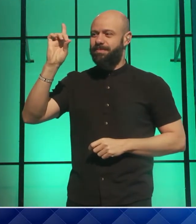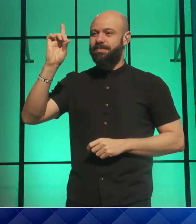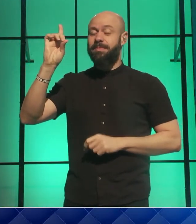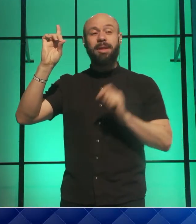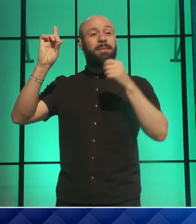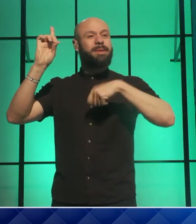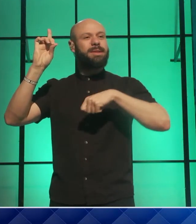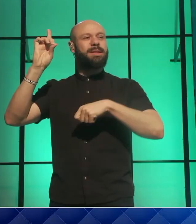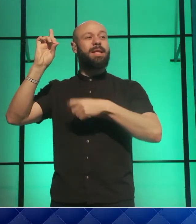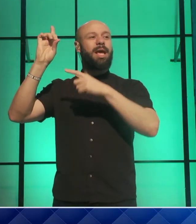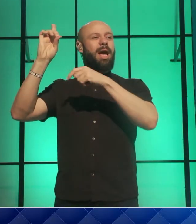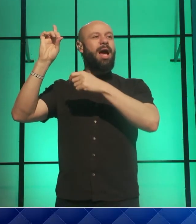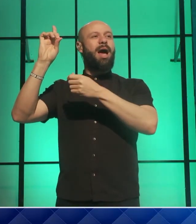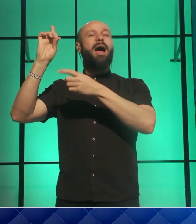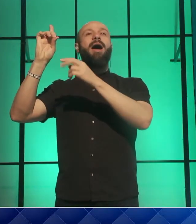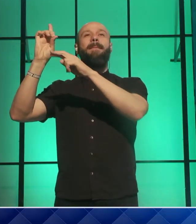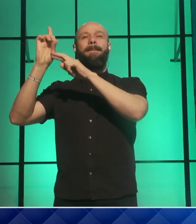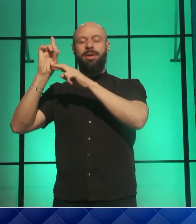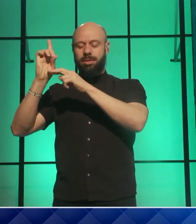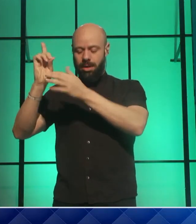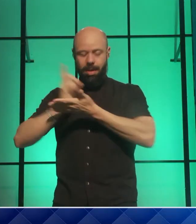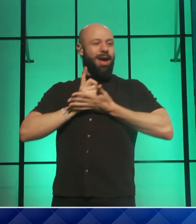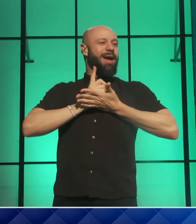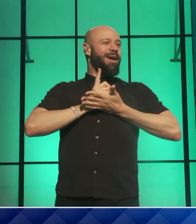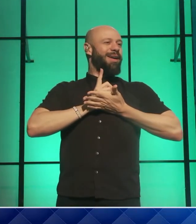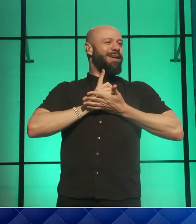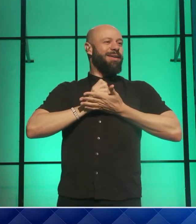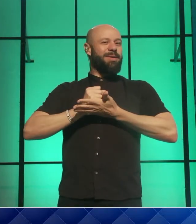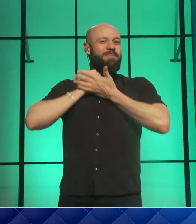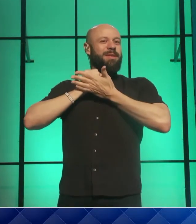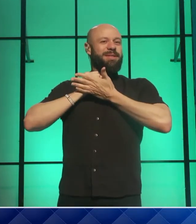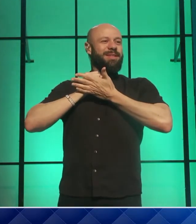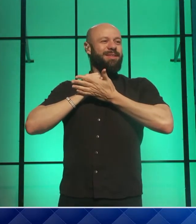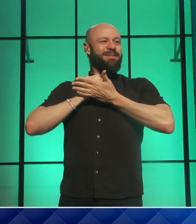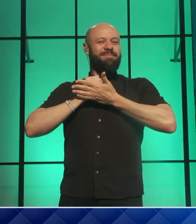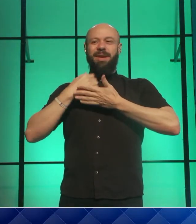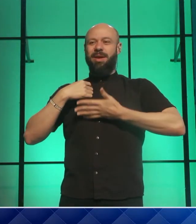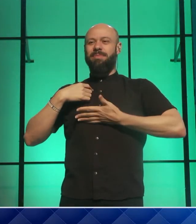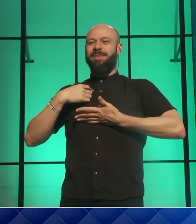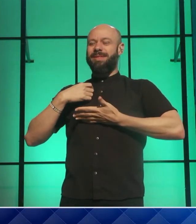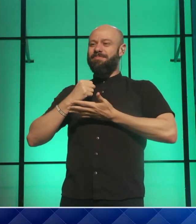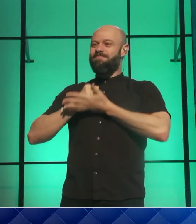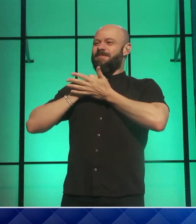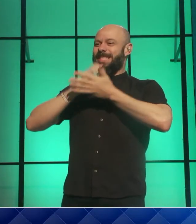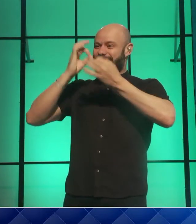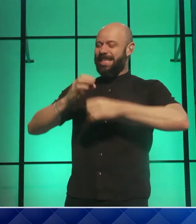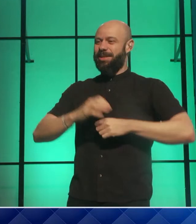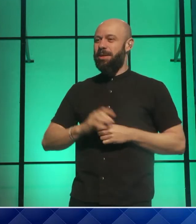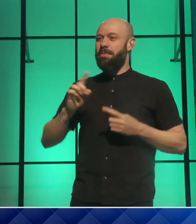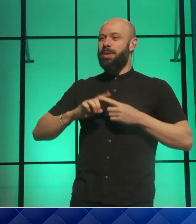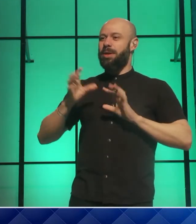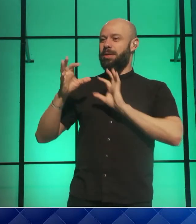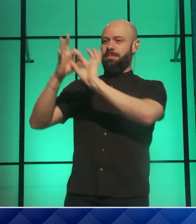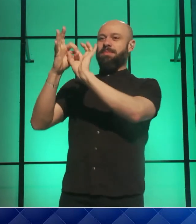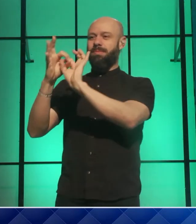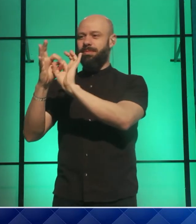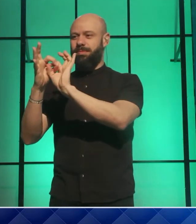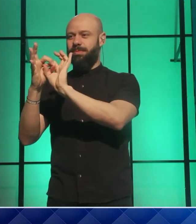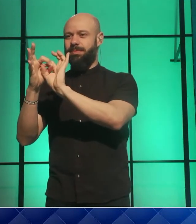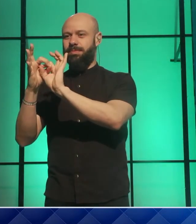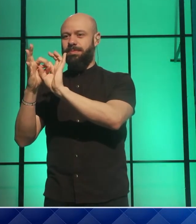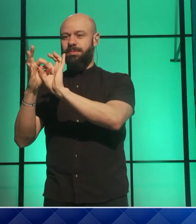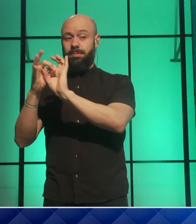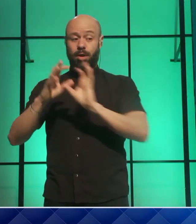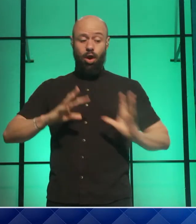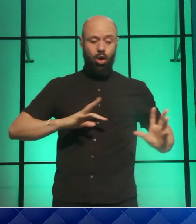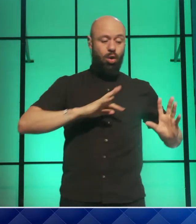nos sustenta, que nos mantém diante da realidade de um mundo incerto.